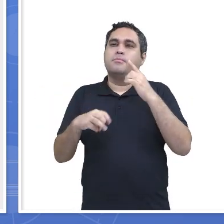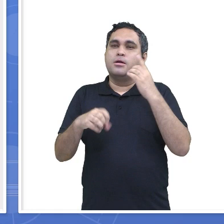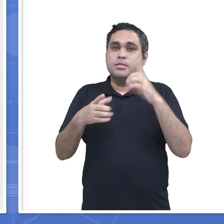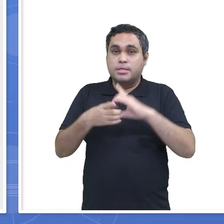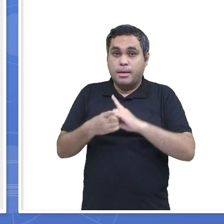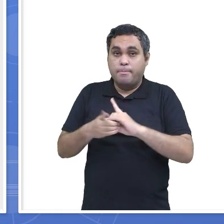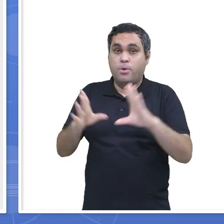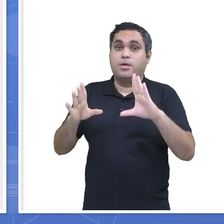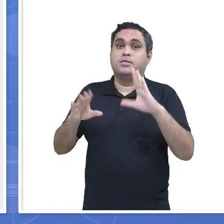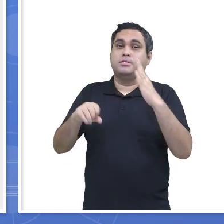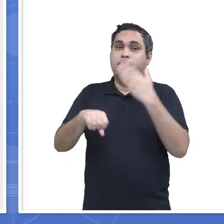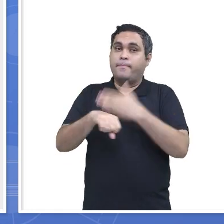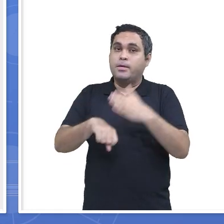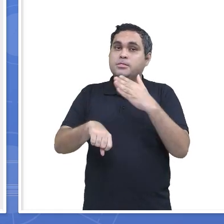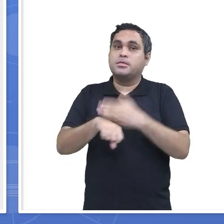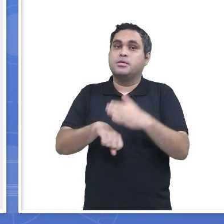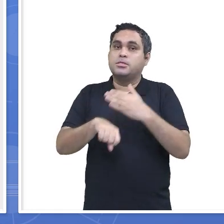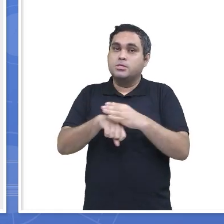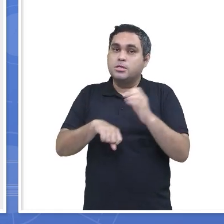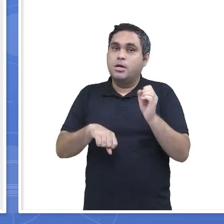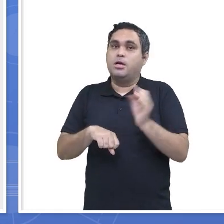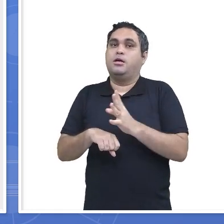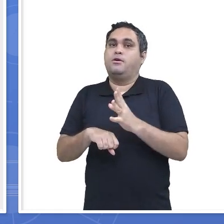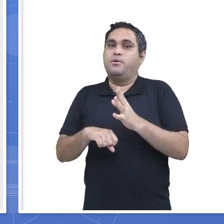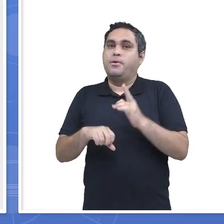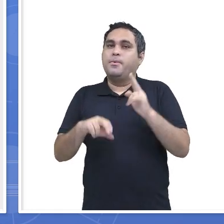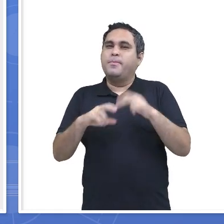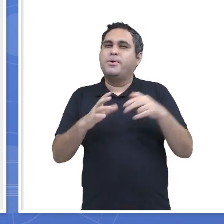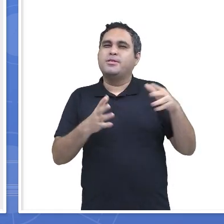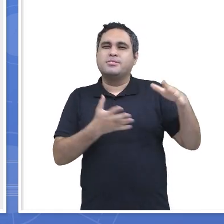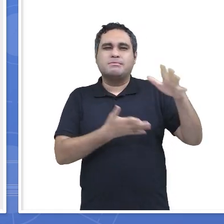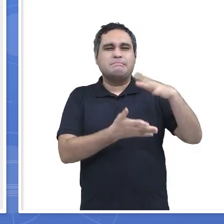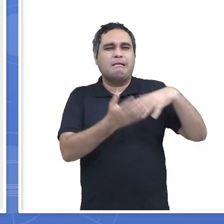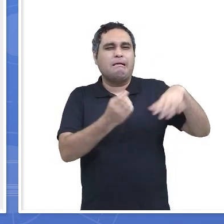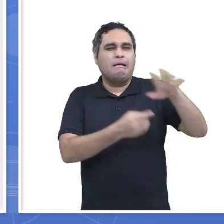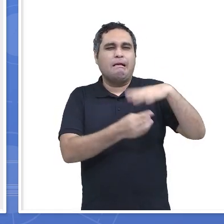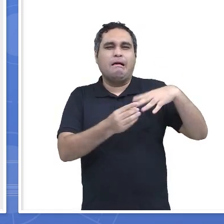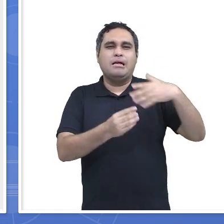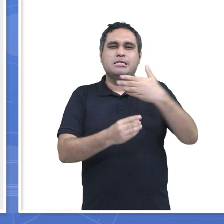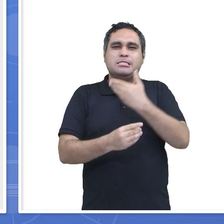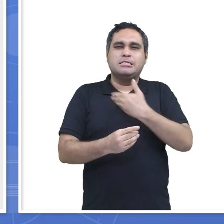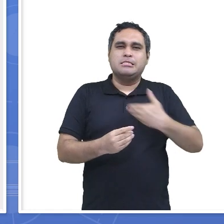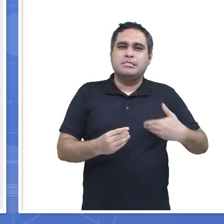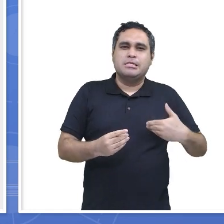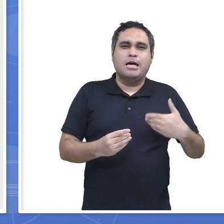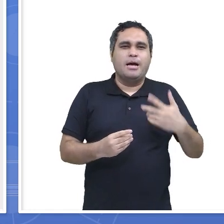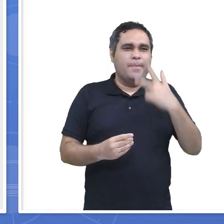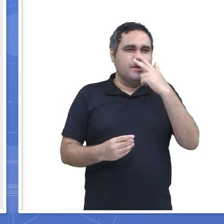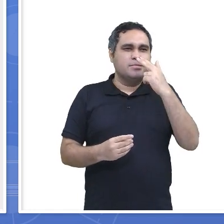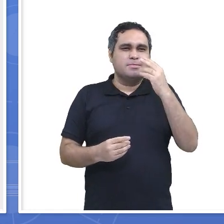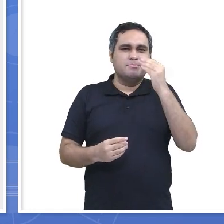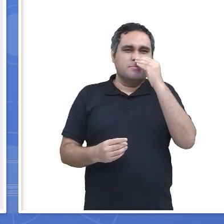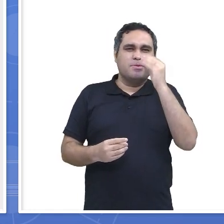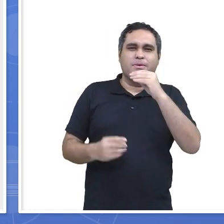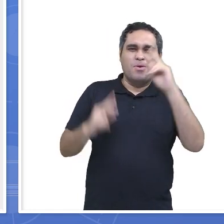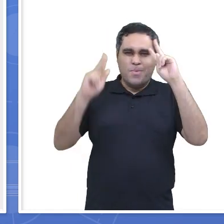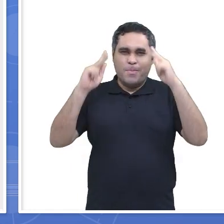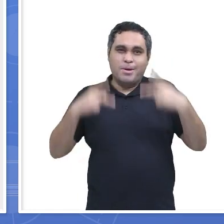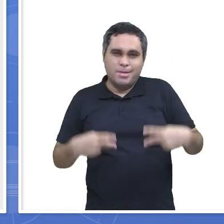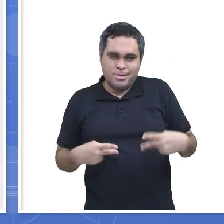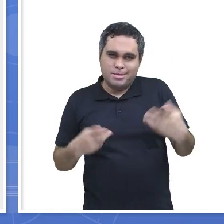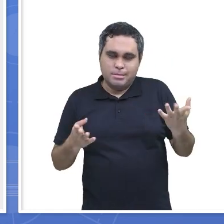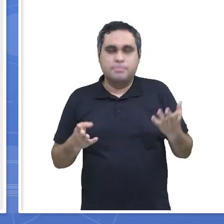democracia, principalmente a partir da crise do modelo de estado de bem-estar social iniciado na Europa.